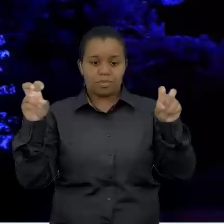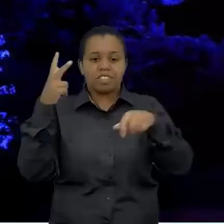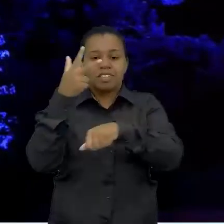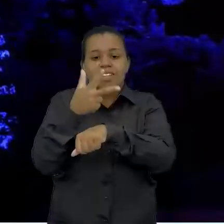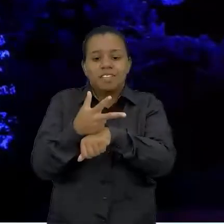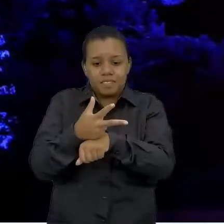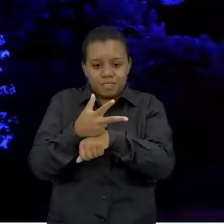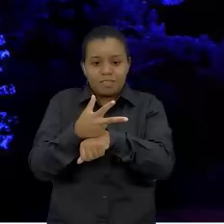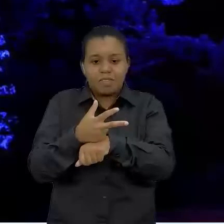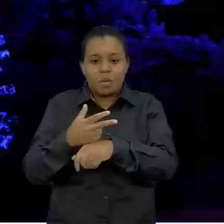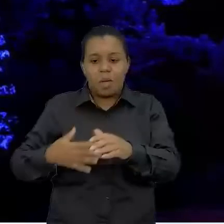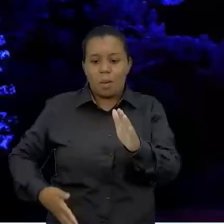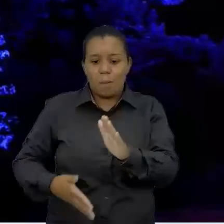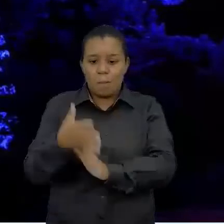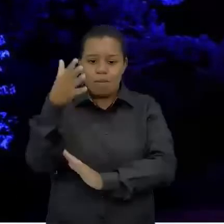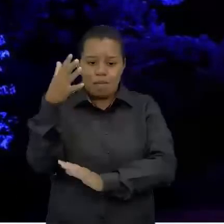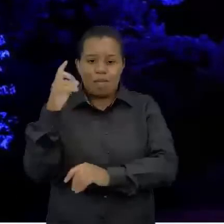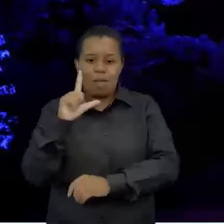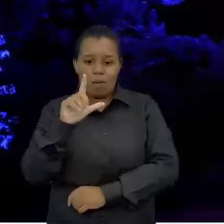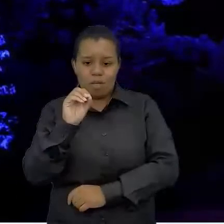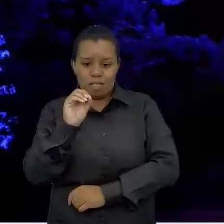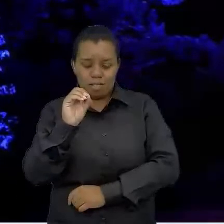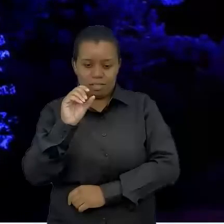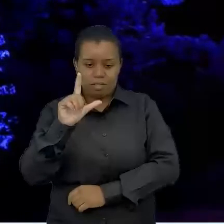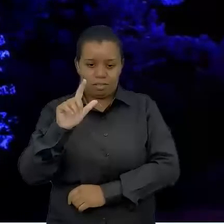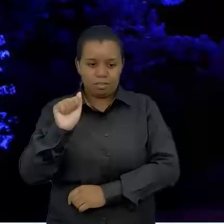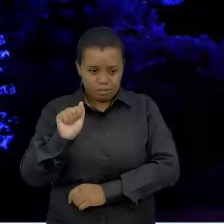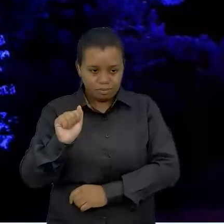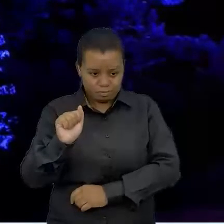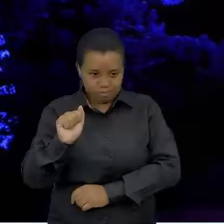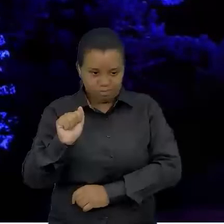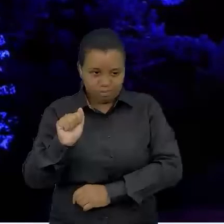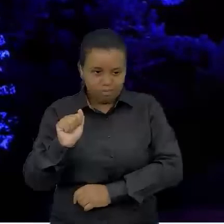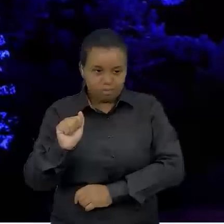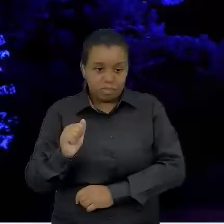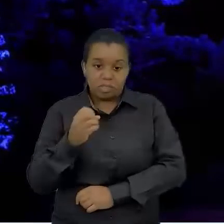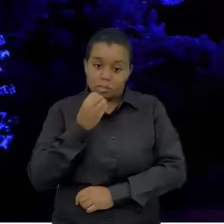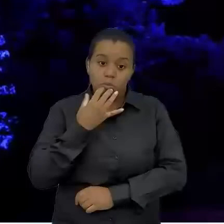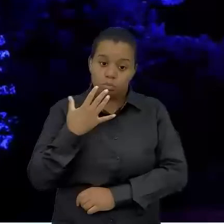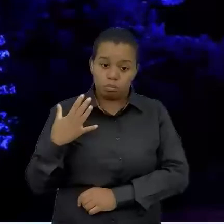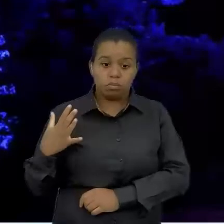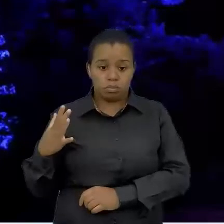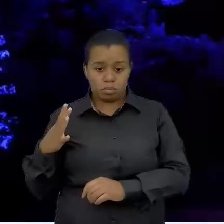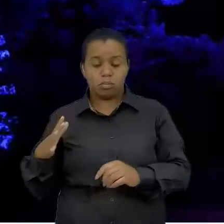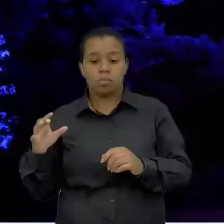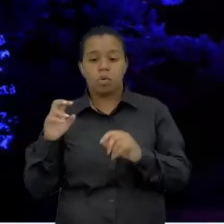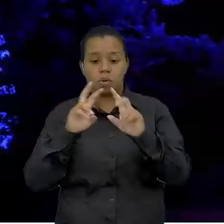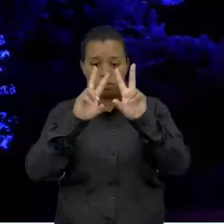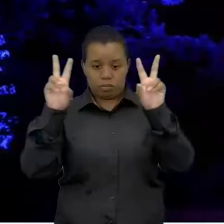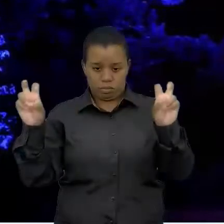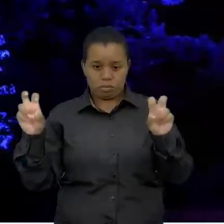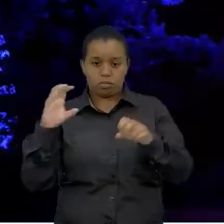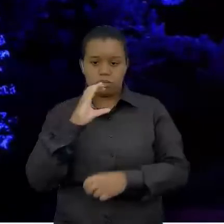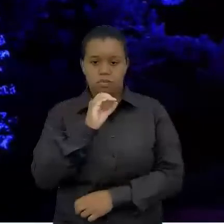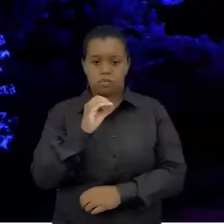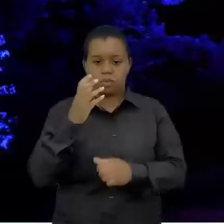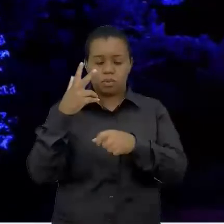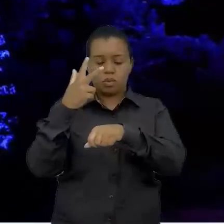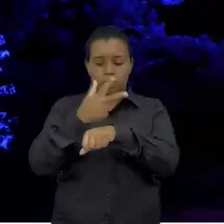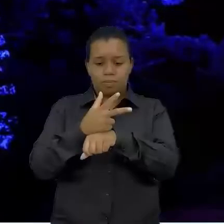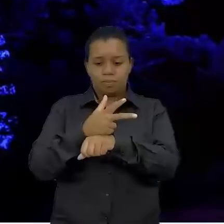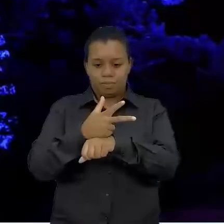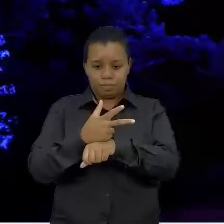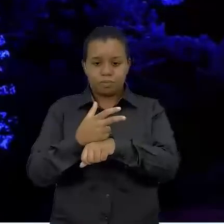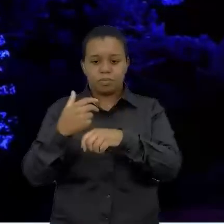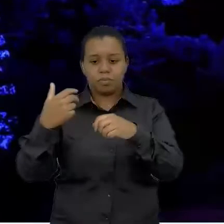Lola, Corra. O filme faz parte das indicações do projeto O Cinema Vai à Escola, que está aí disponível